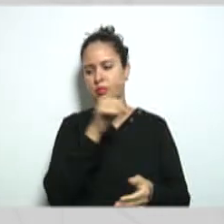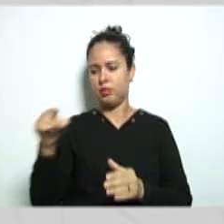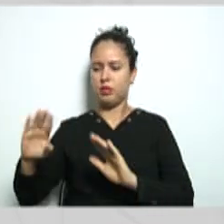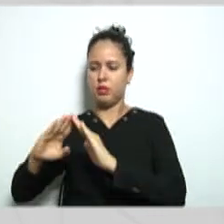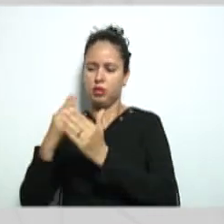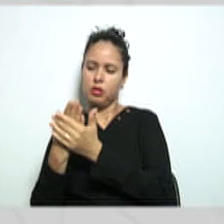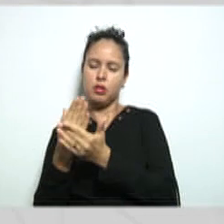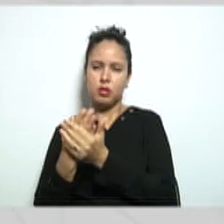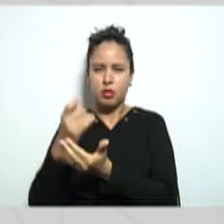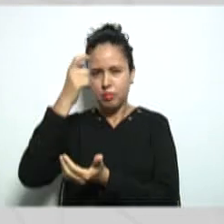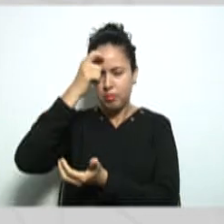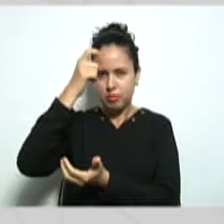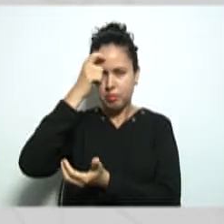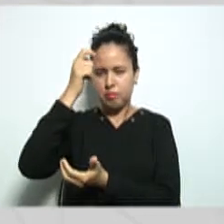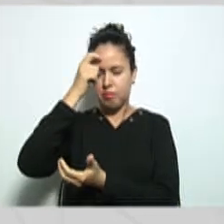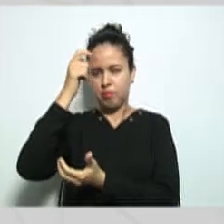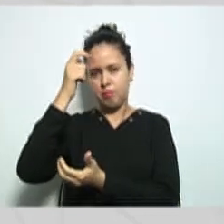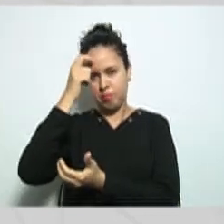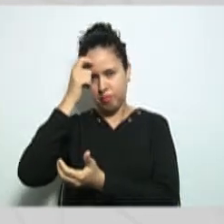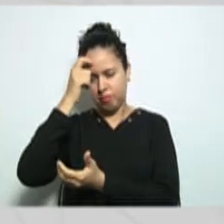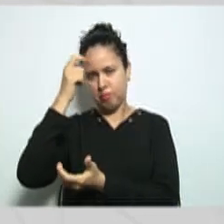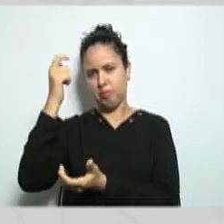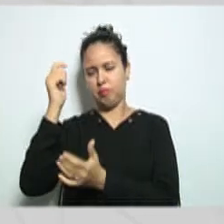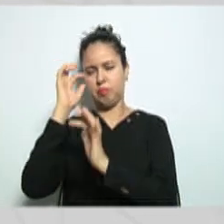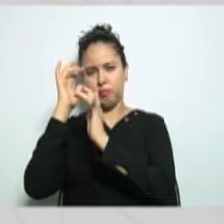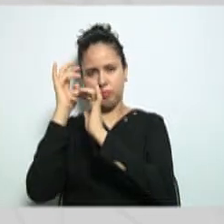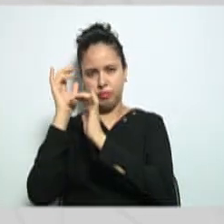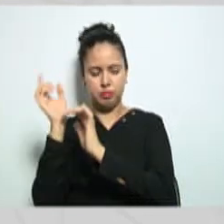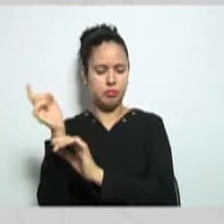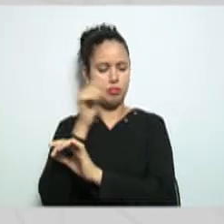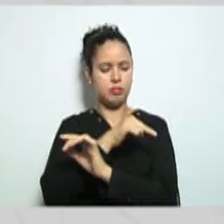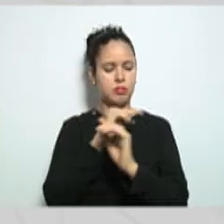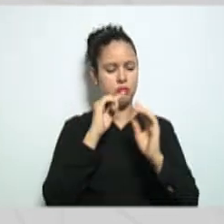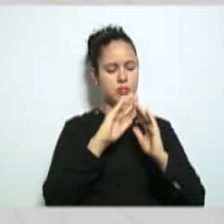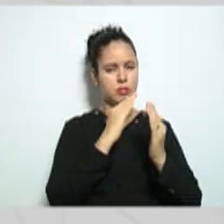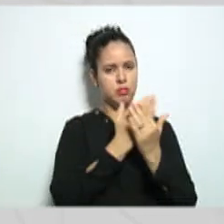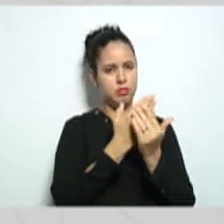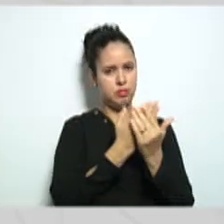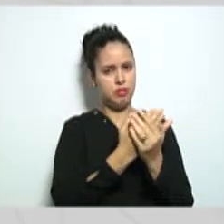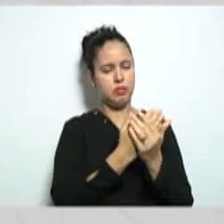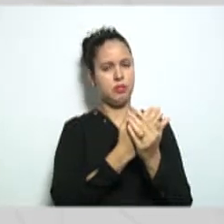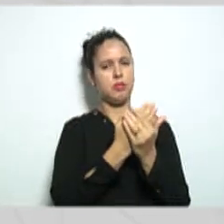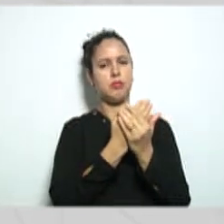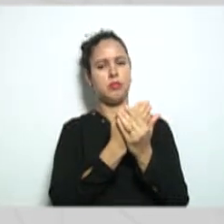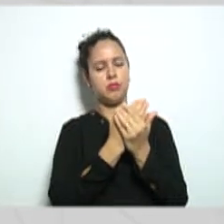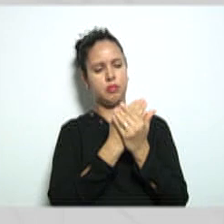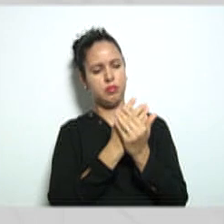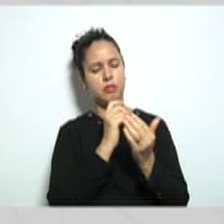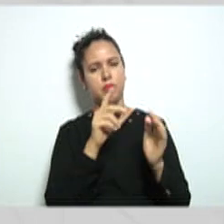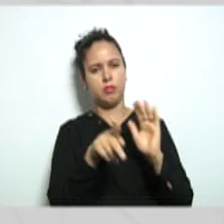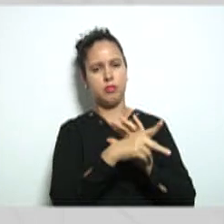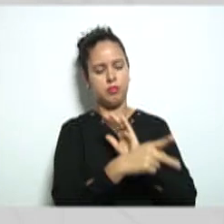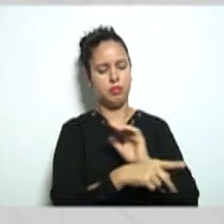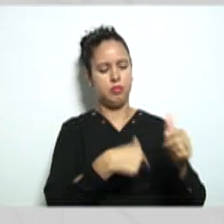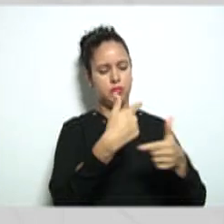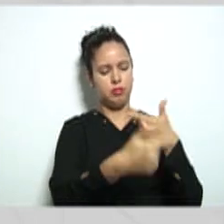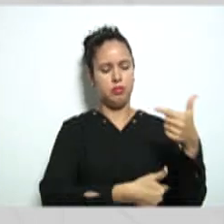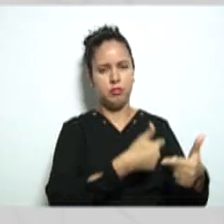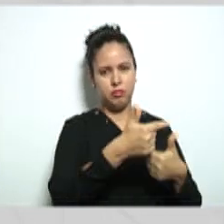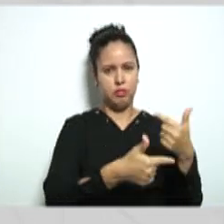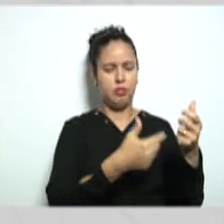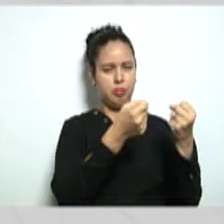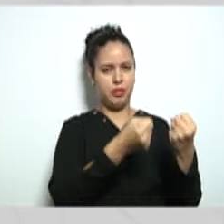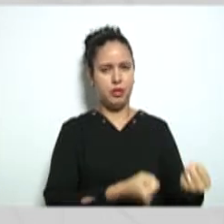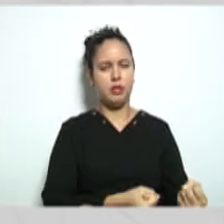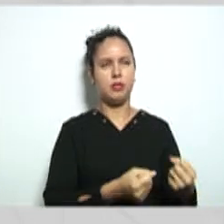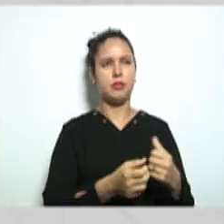pensar e dirigir a sociedade, e uma escola para formar a mão de obra. Né? E aqui a gente pode